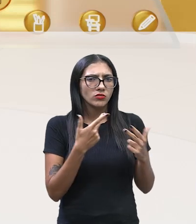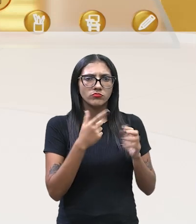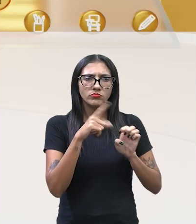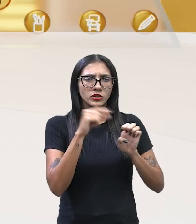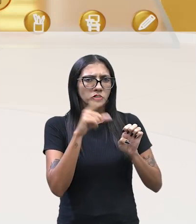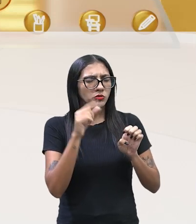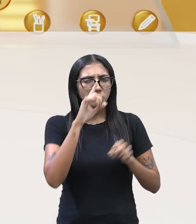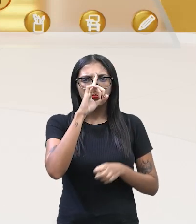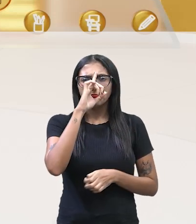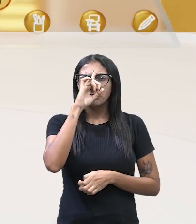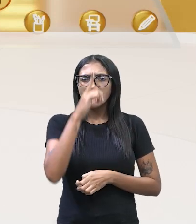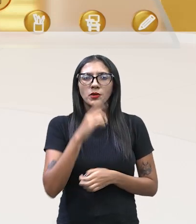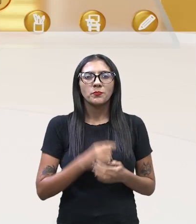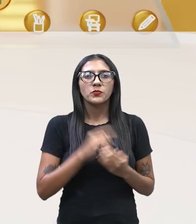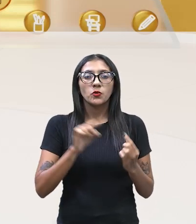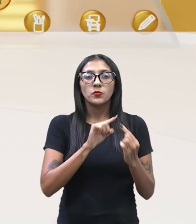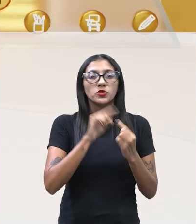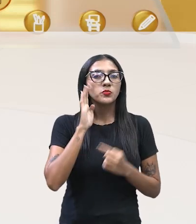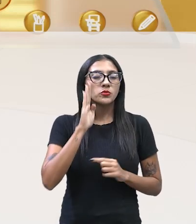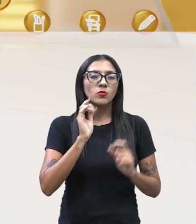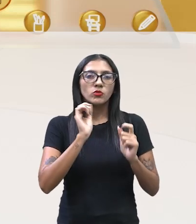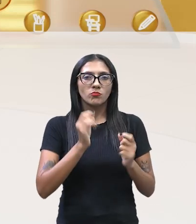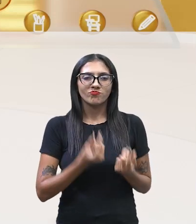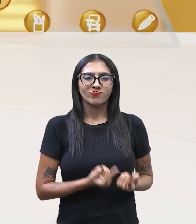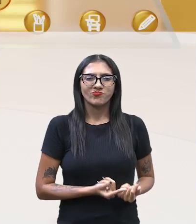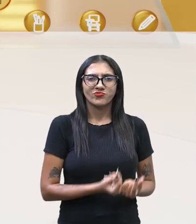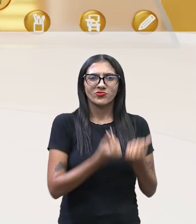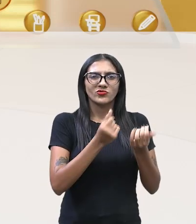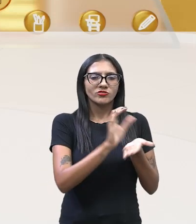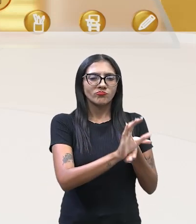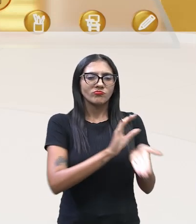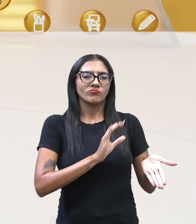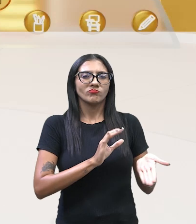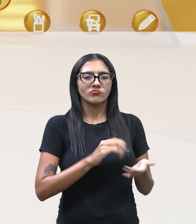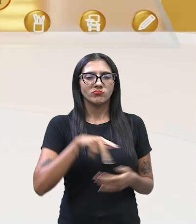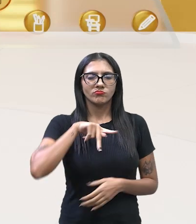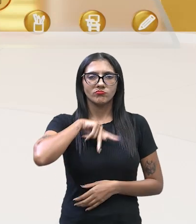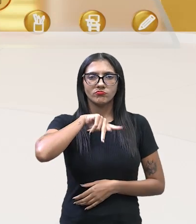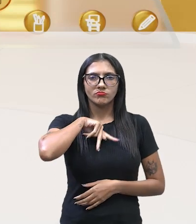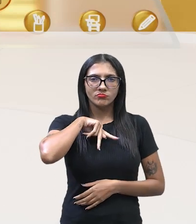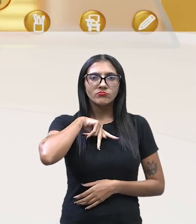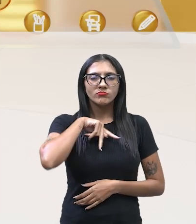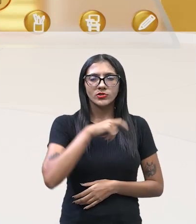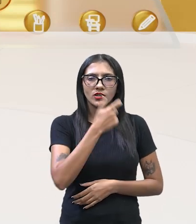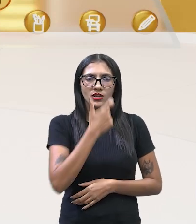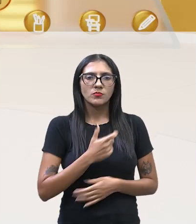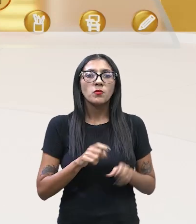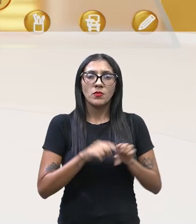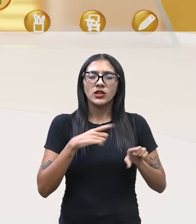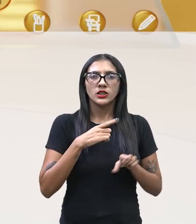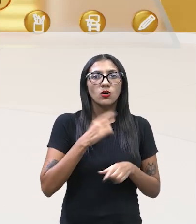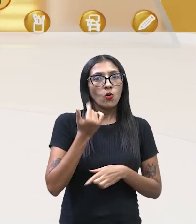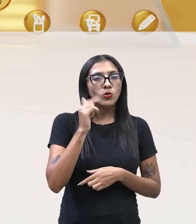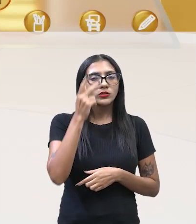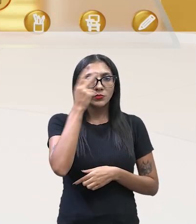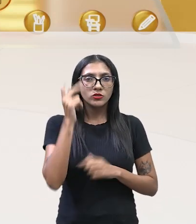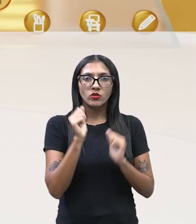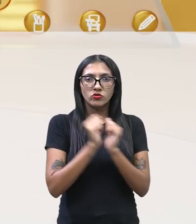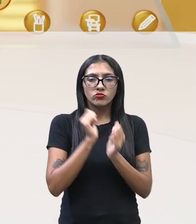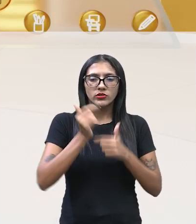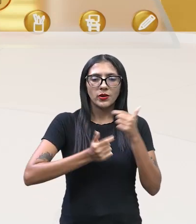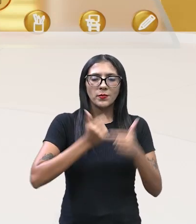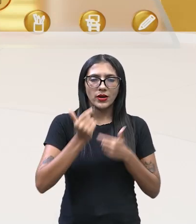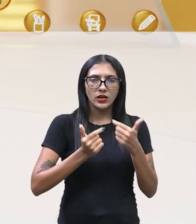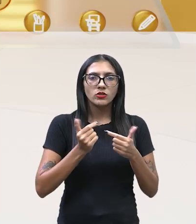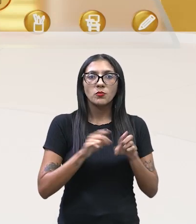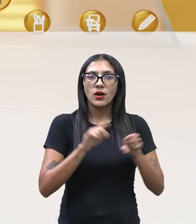empreendimento com o objetivo de trazer lucro para mim. Né? Eu, obviamente, vou ter ali os meus funcionários, mas o lucro principal